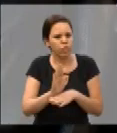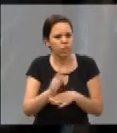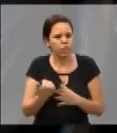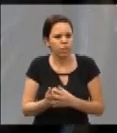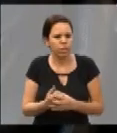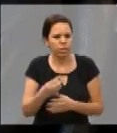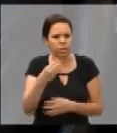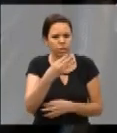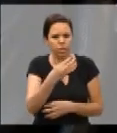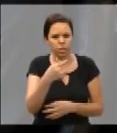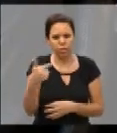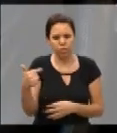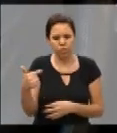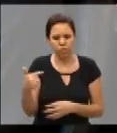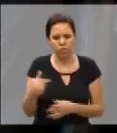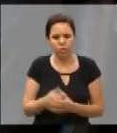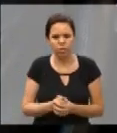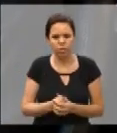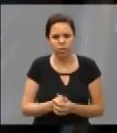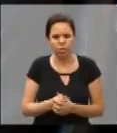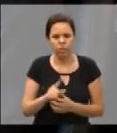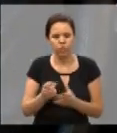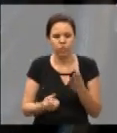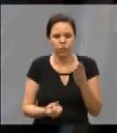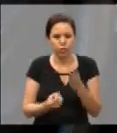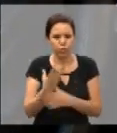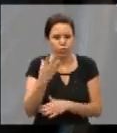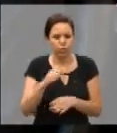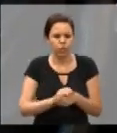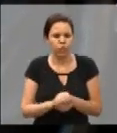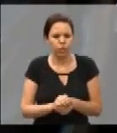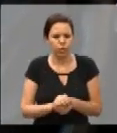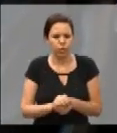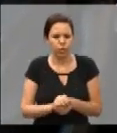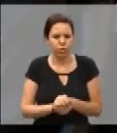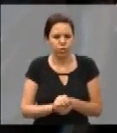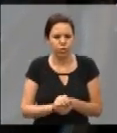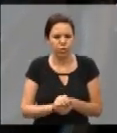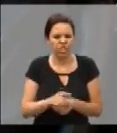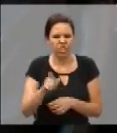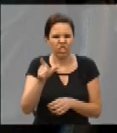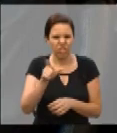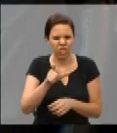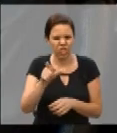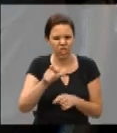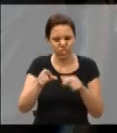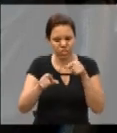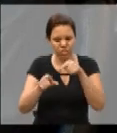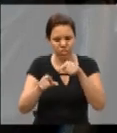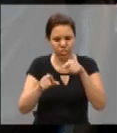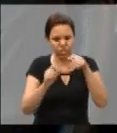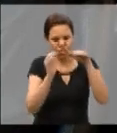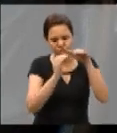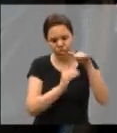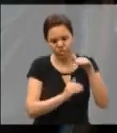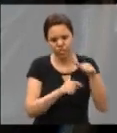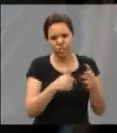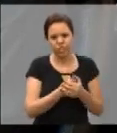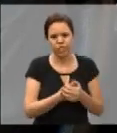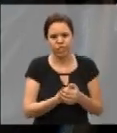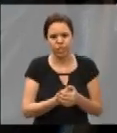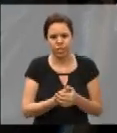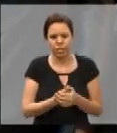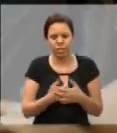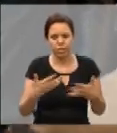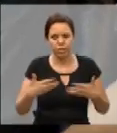o 32 Pomona é um filme que, assim, primeiro ele foi inspirado na série Arquivo X, né? Ele tem como fonte de inspiração. O